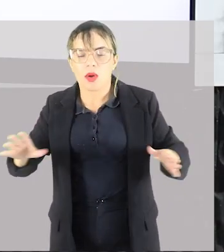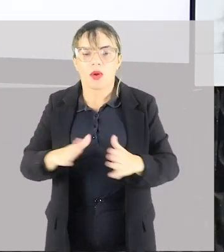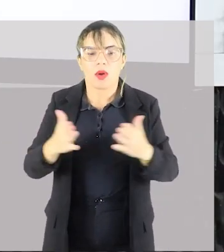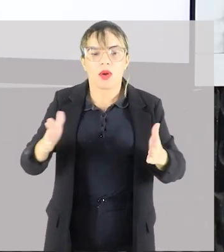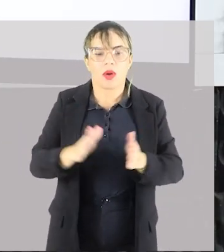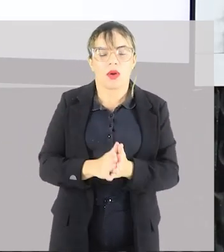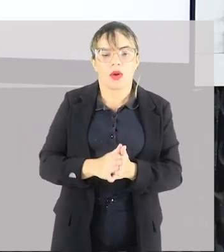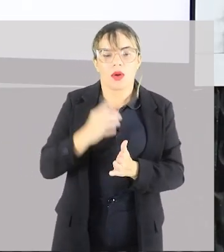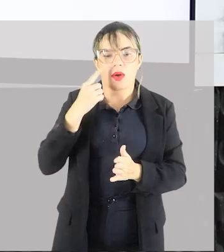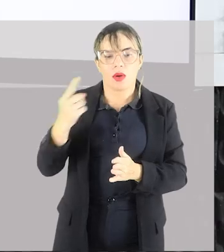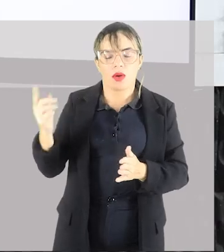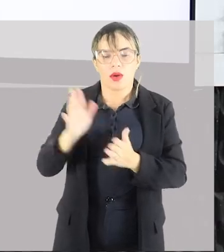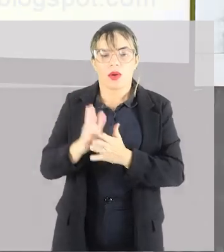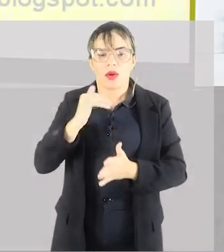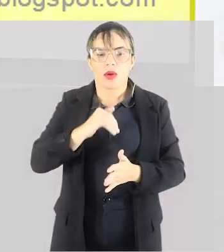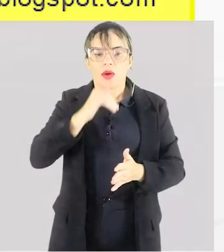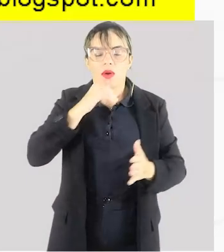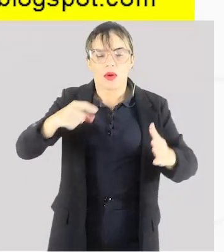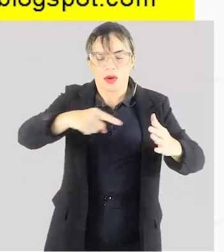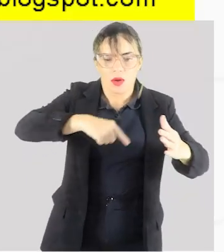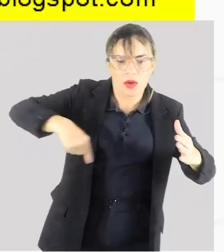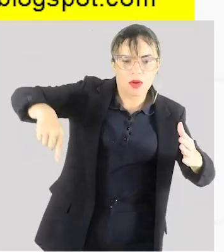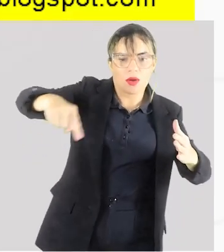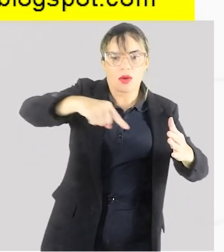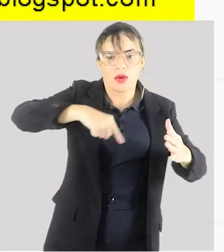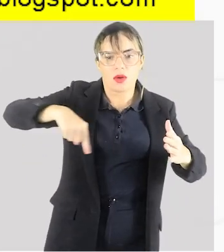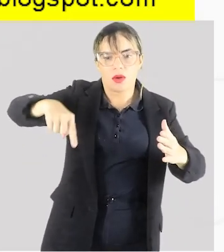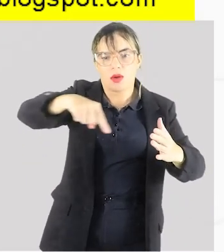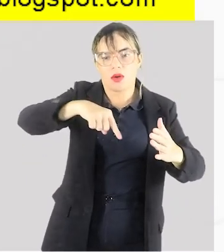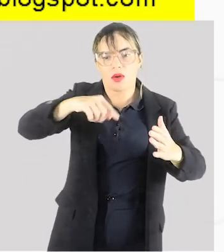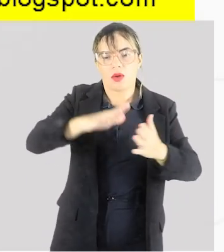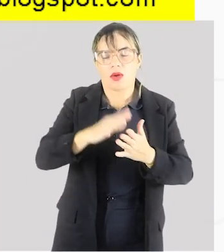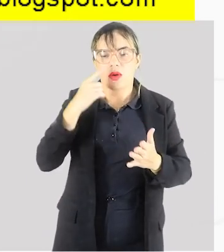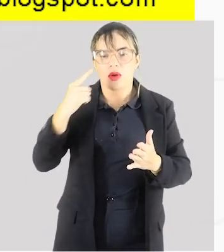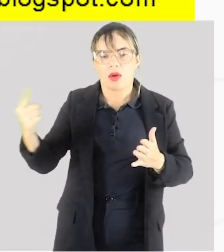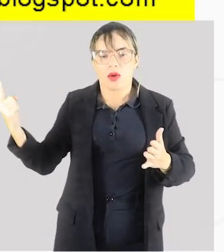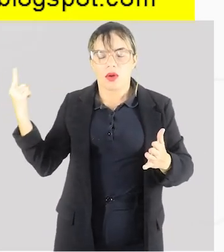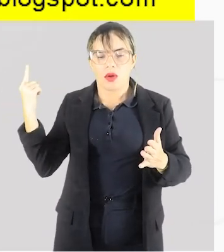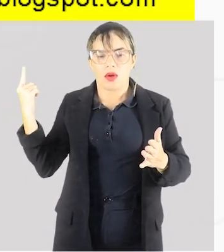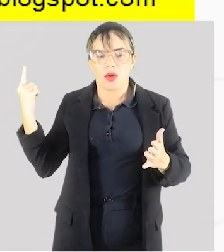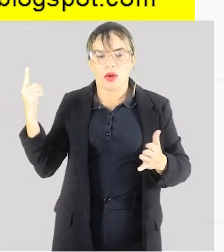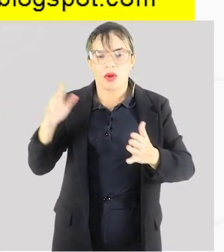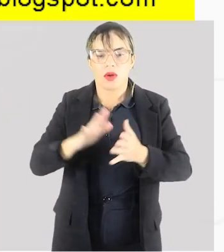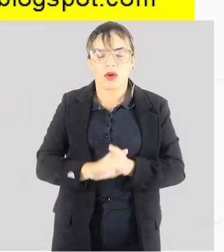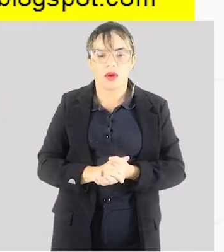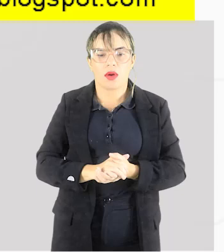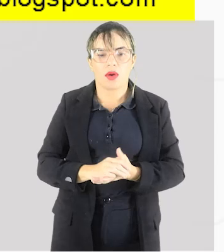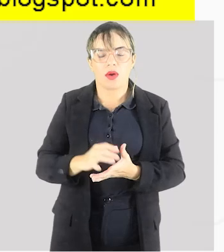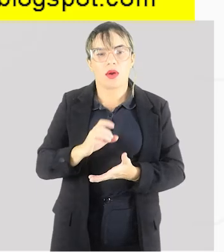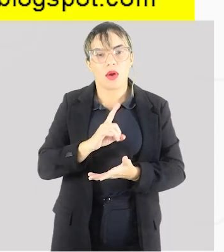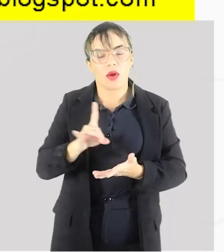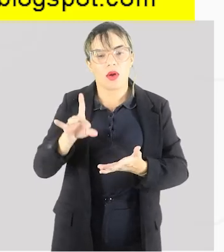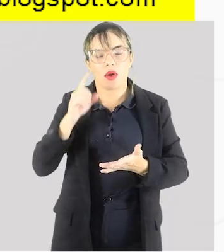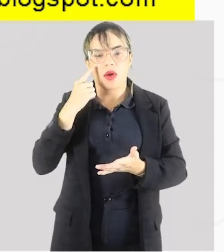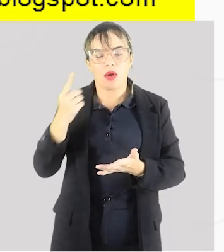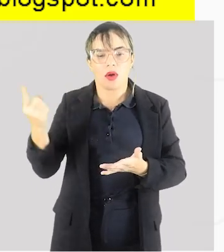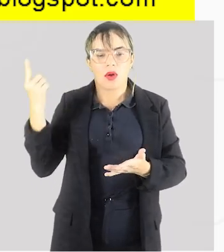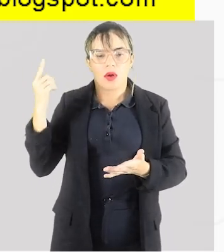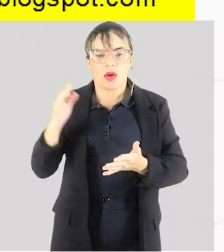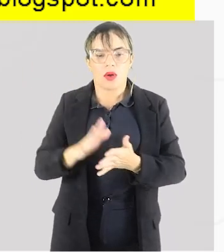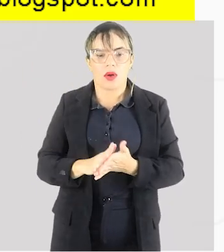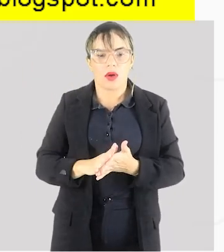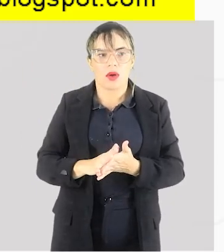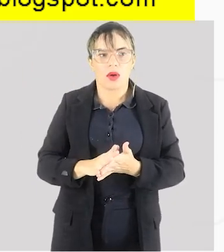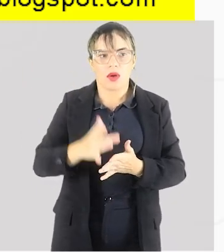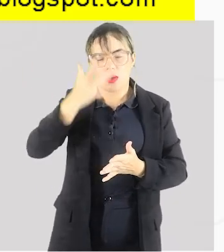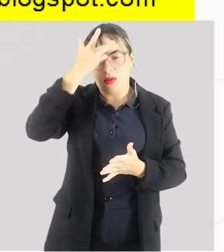professor? Bom, a espiral do Robert Smithson, ela é gigante. Só para ter uma noção, isto aqui é uma